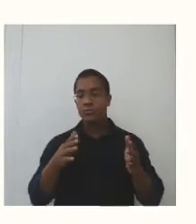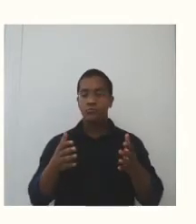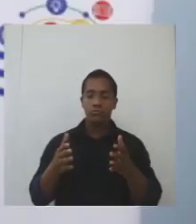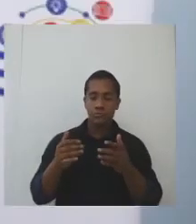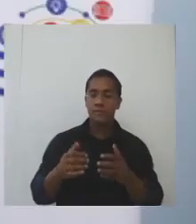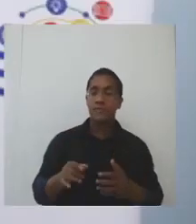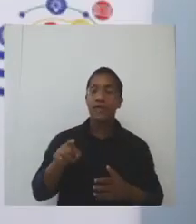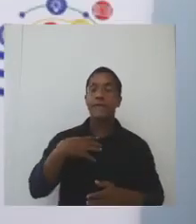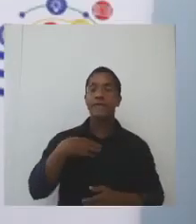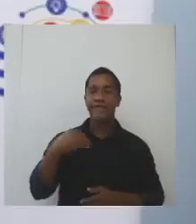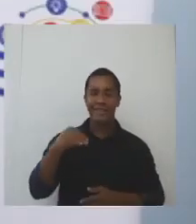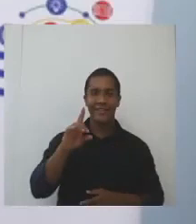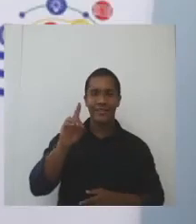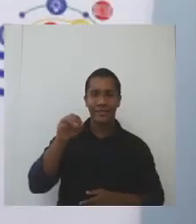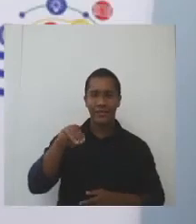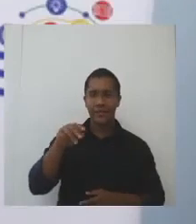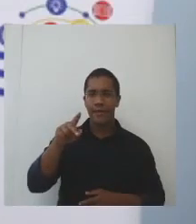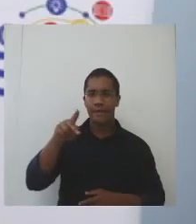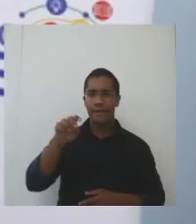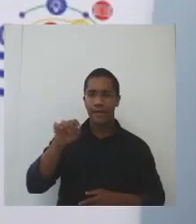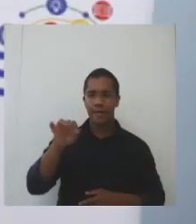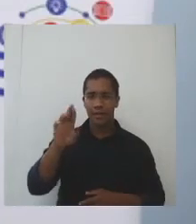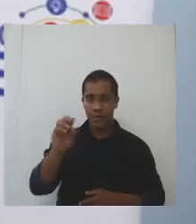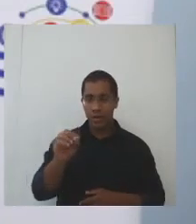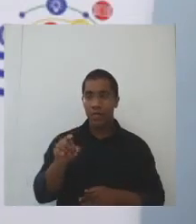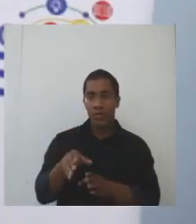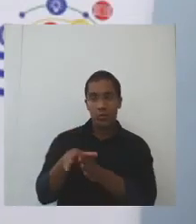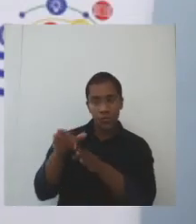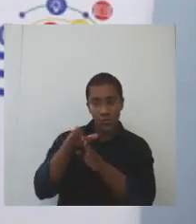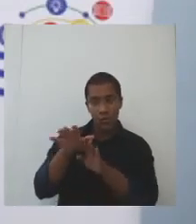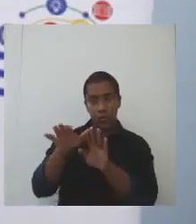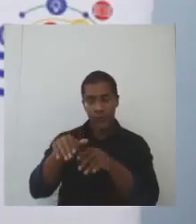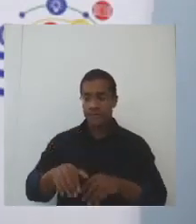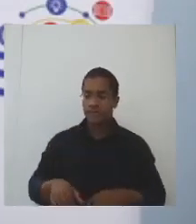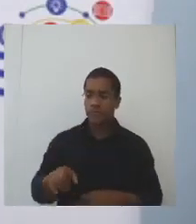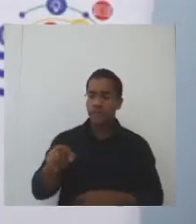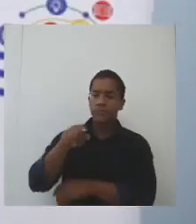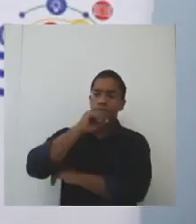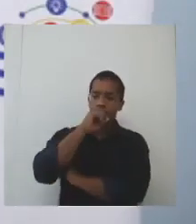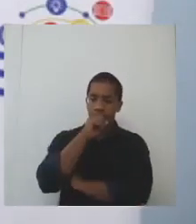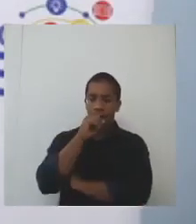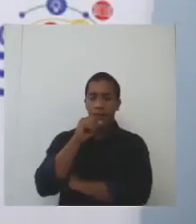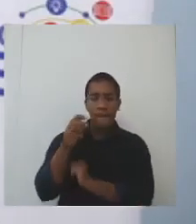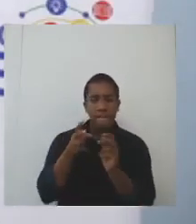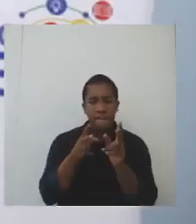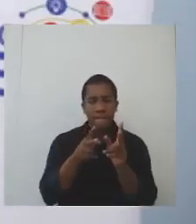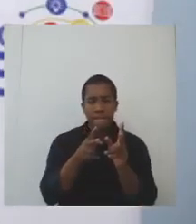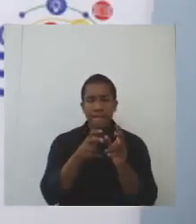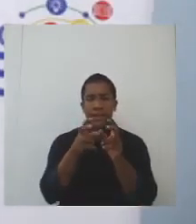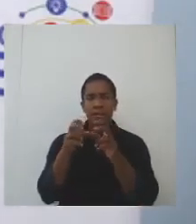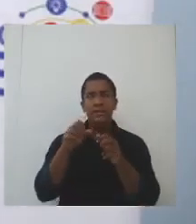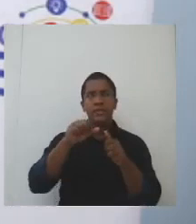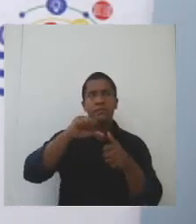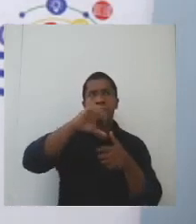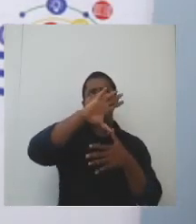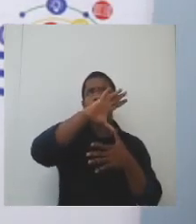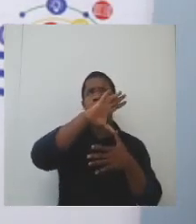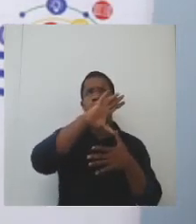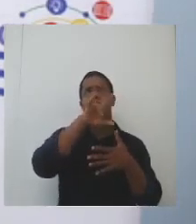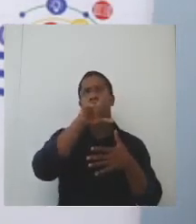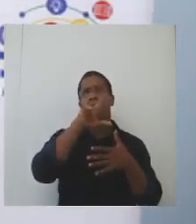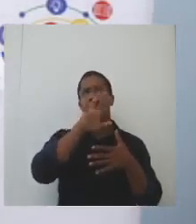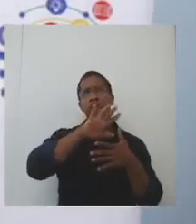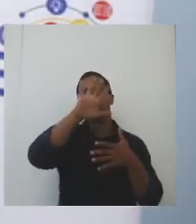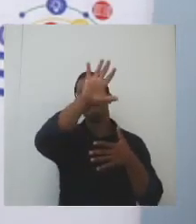na verdade, Dom Pedro, e lhe dá conselhos. E diz o seguinte: Pedro, tenho percebido que na América por